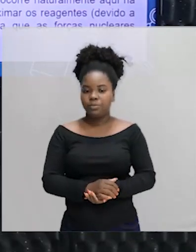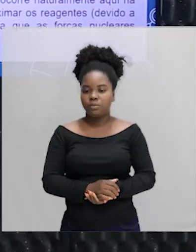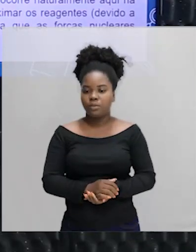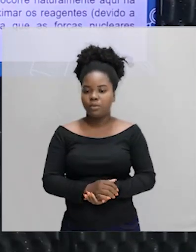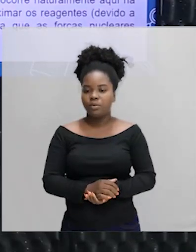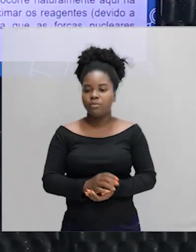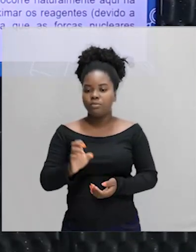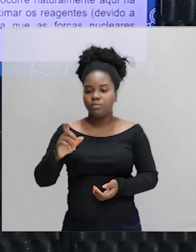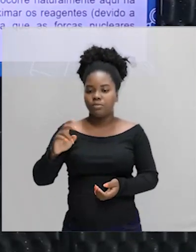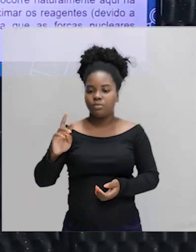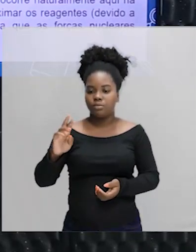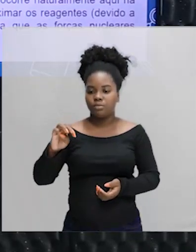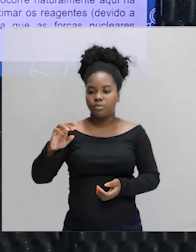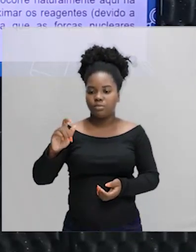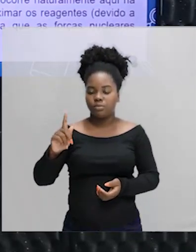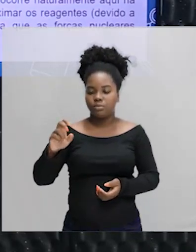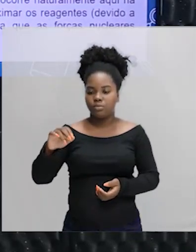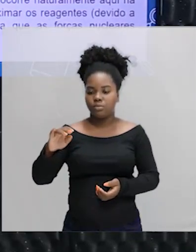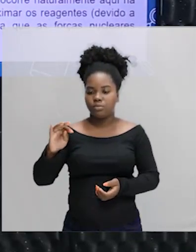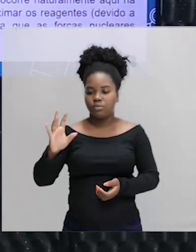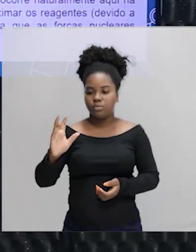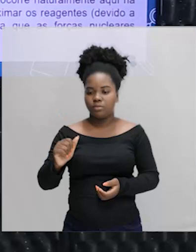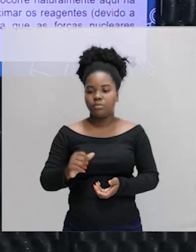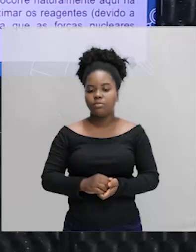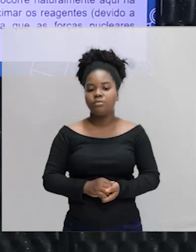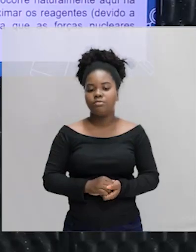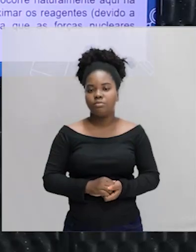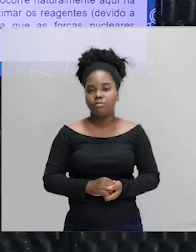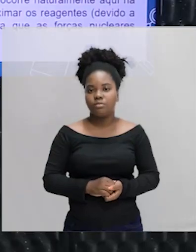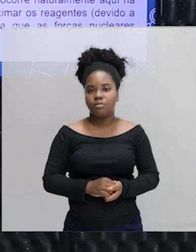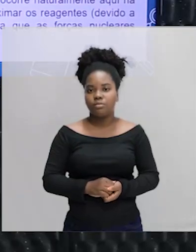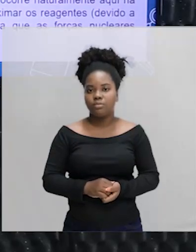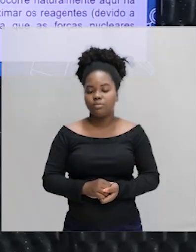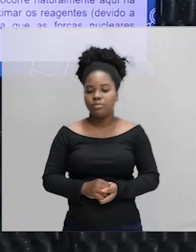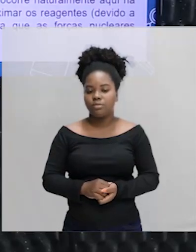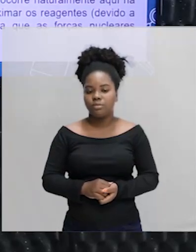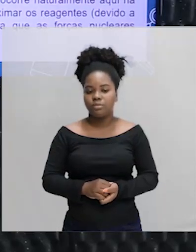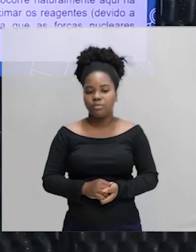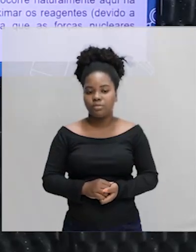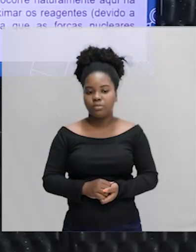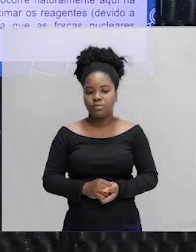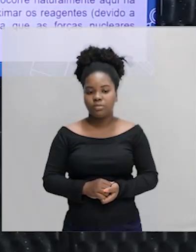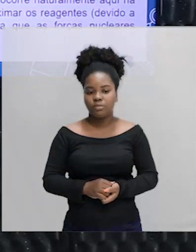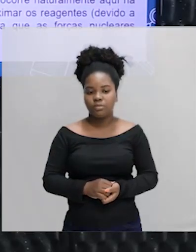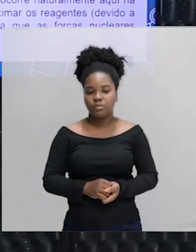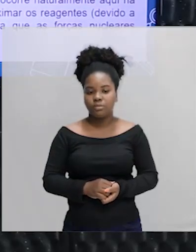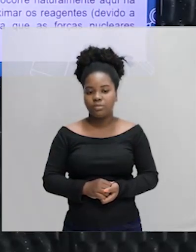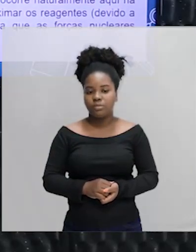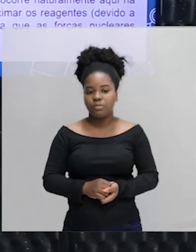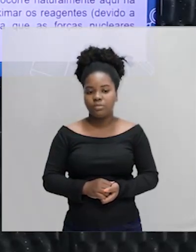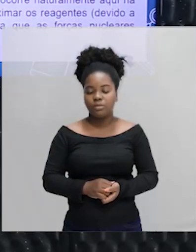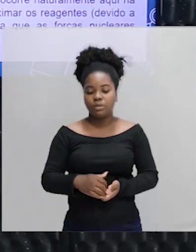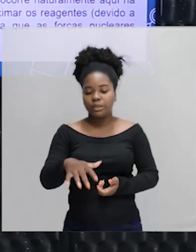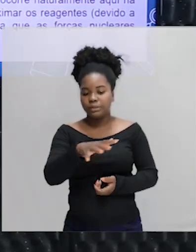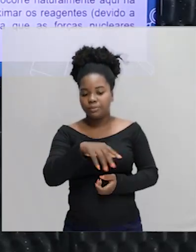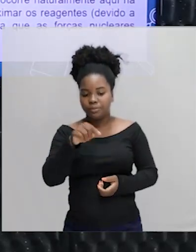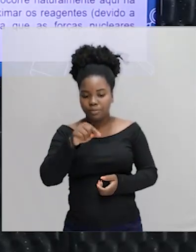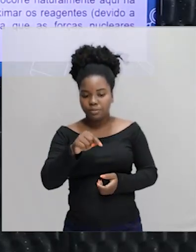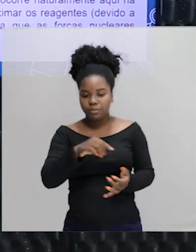né, eletromagnética de repulsão que acontece, né, entre esses núcleos. Tá ok? Então aqui na Terra nós